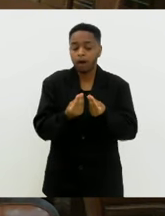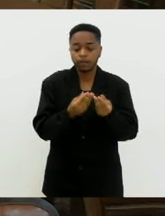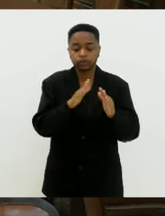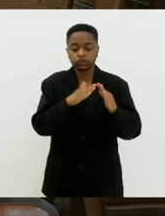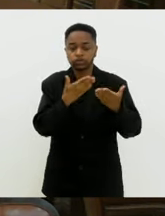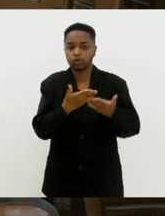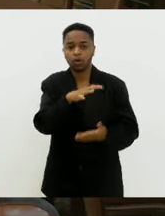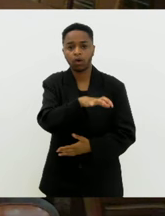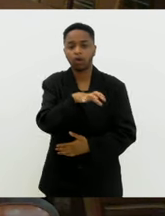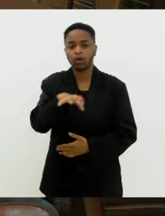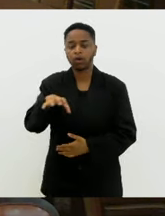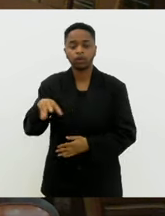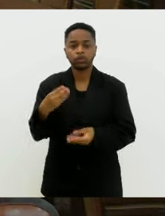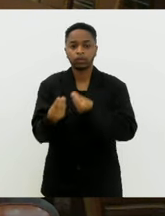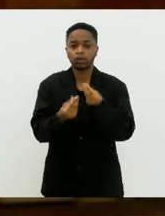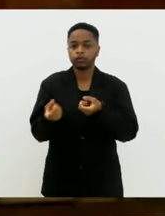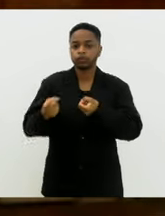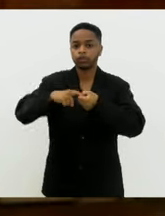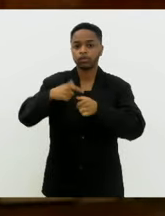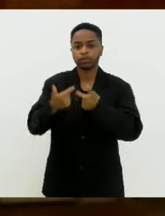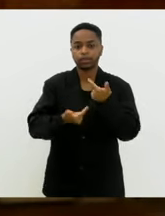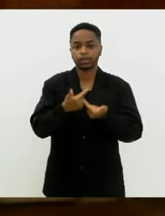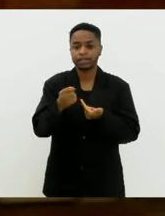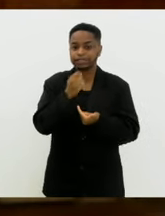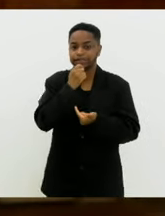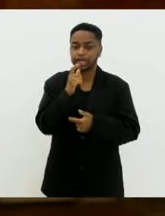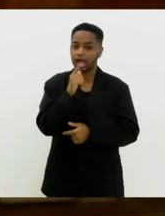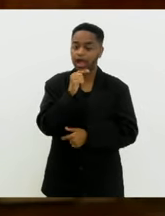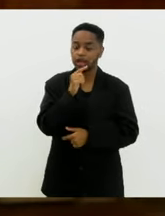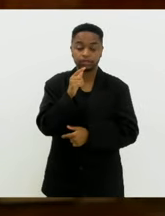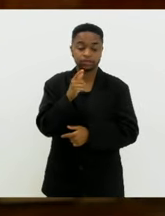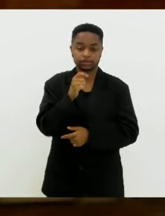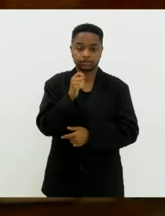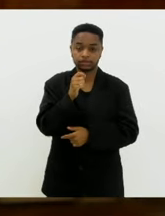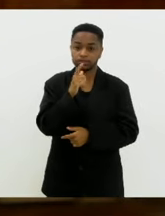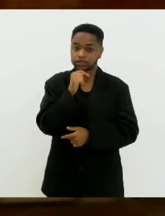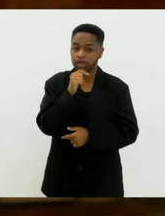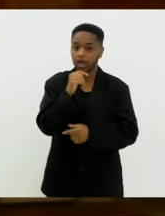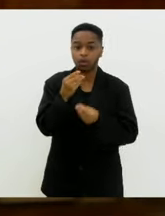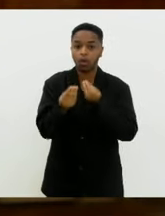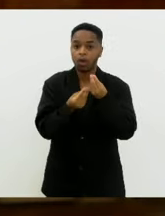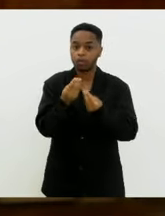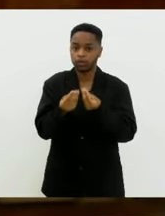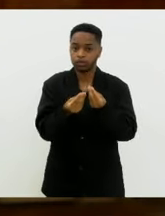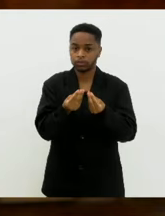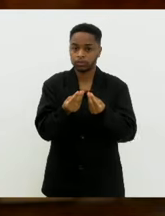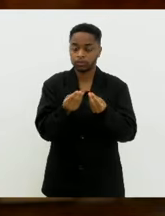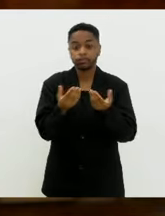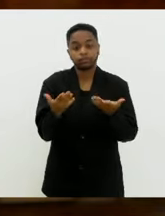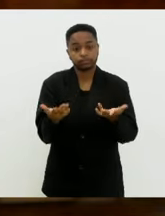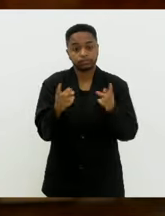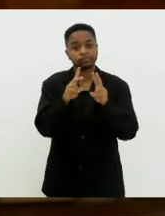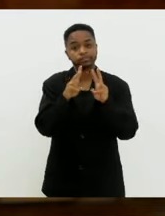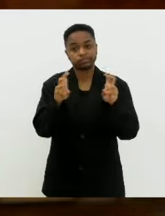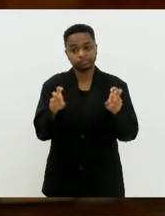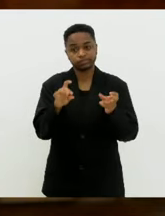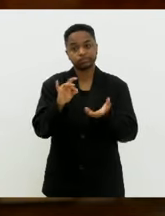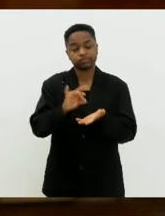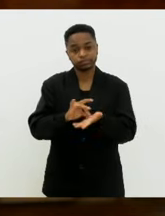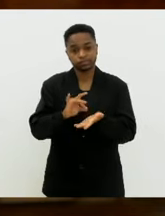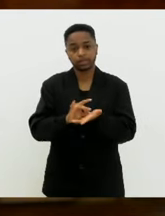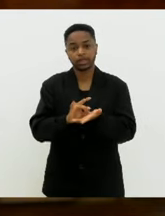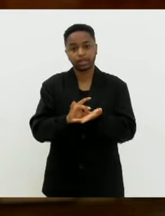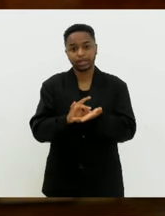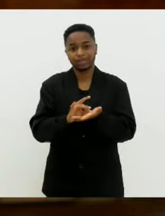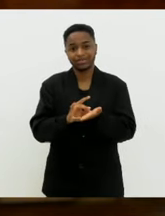territórios, retomam os seus trabalhos, as suas aulas, sem água? Essa é uma questão que fica e, infelizmente, não